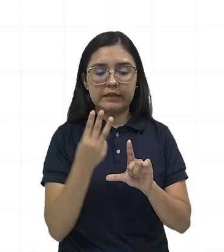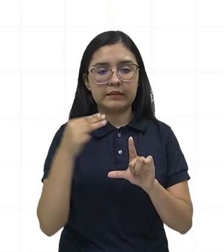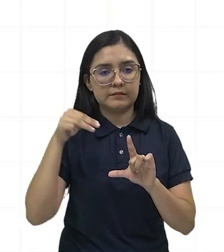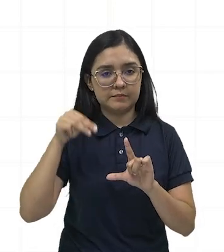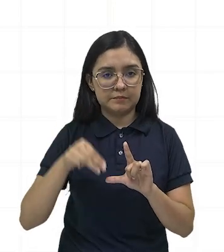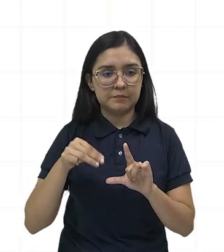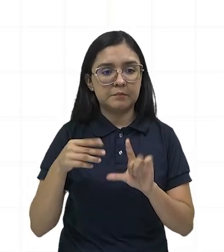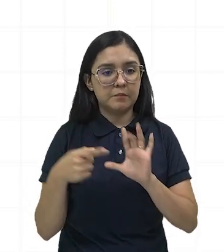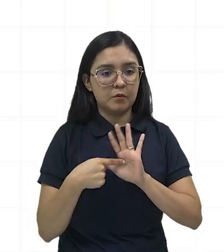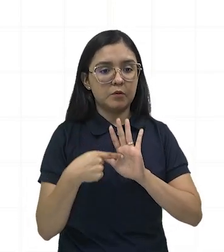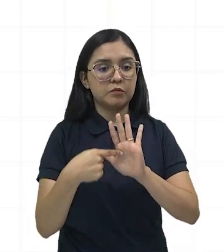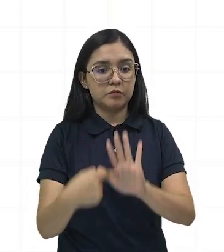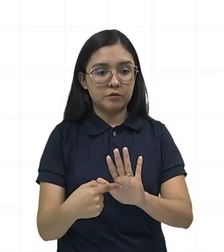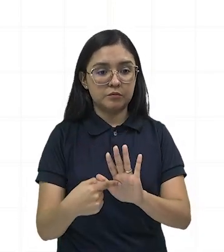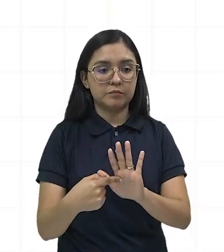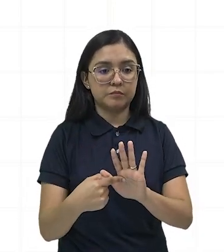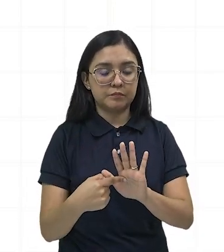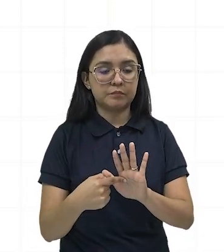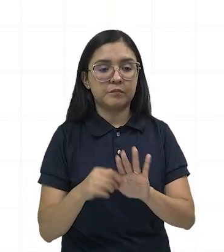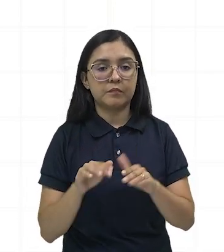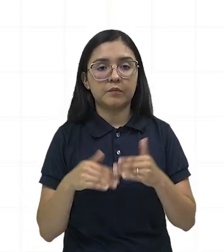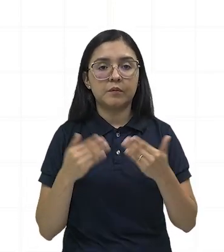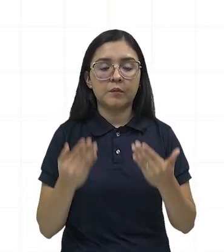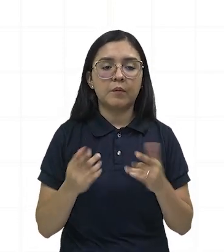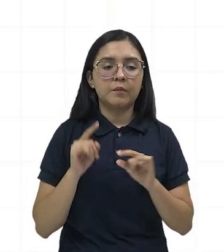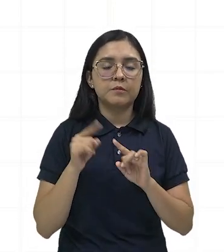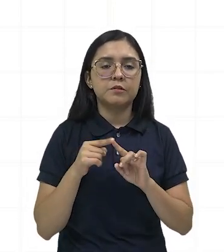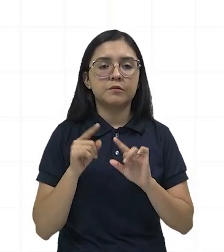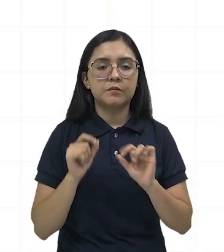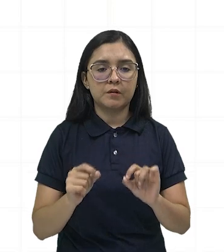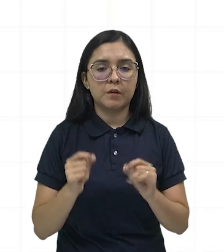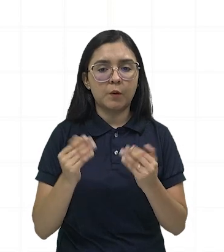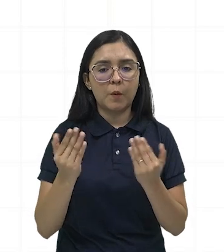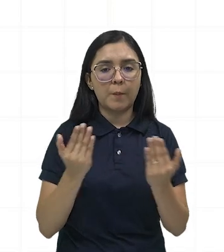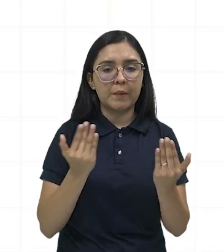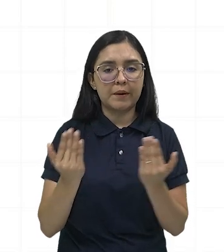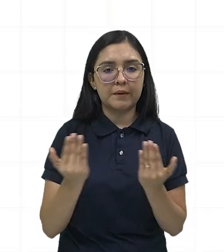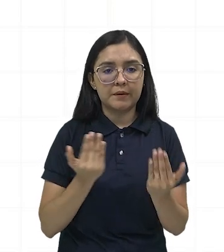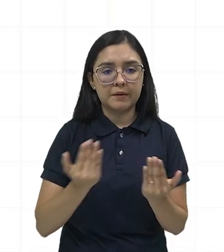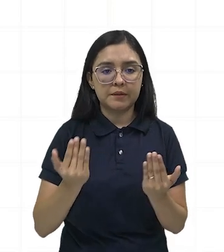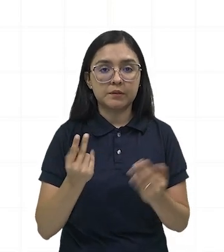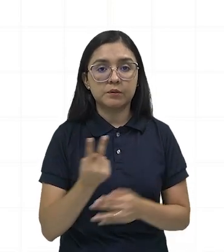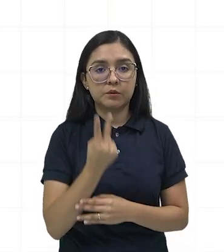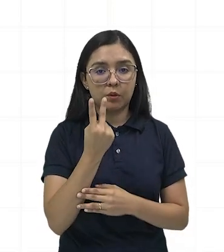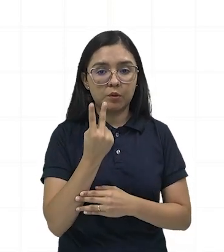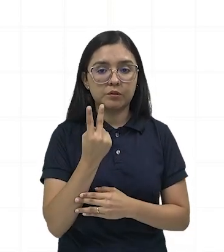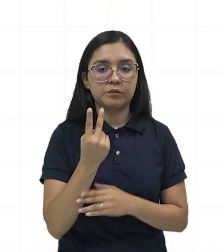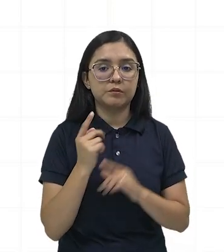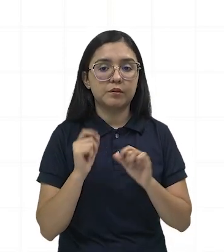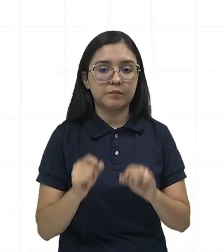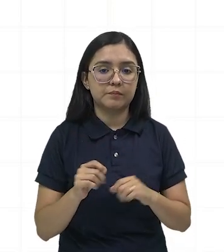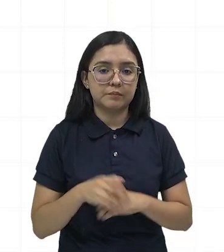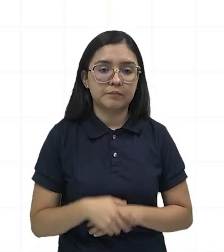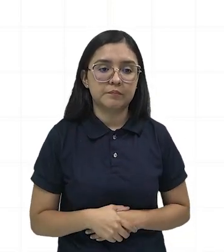e nós estamos... Qual é a ideia aqui? Comparar, né, dois